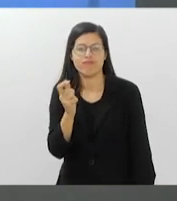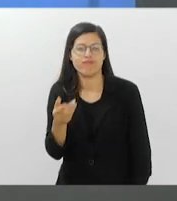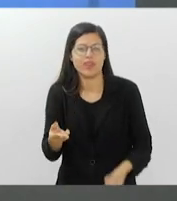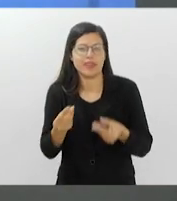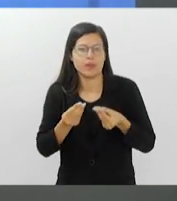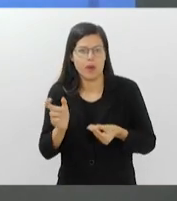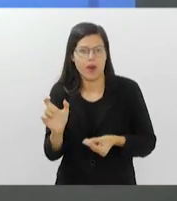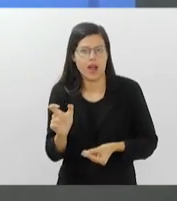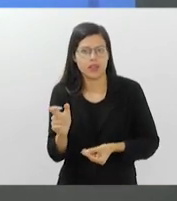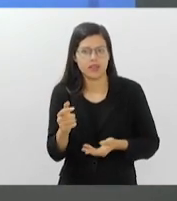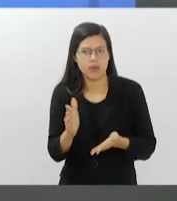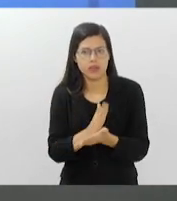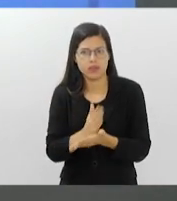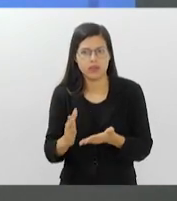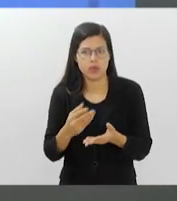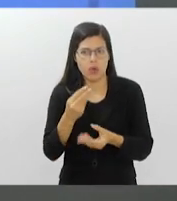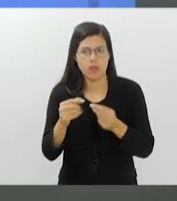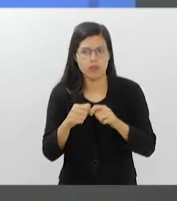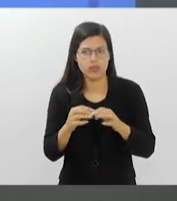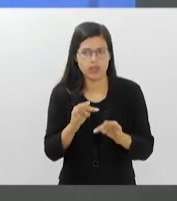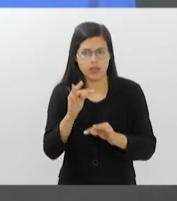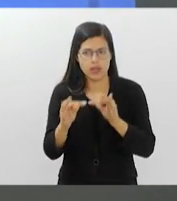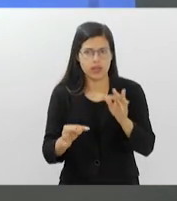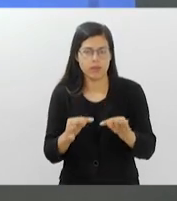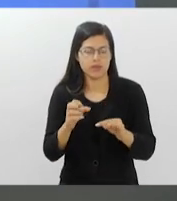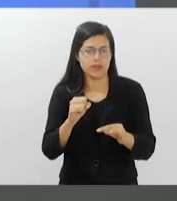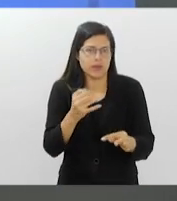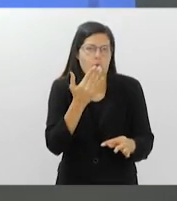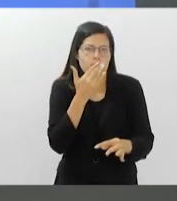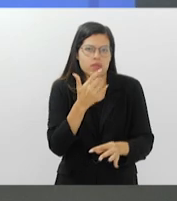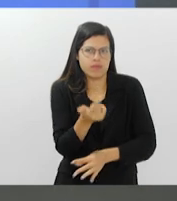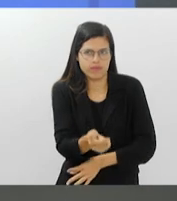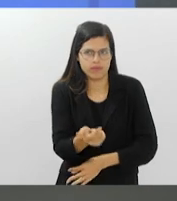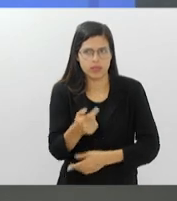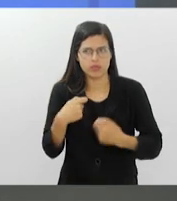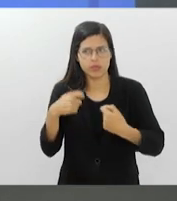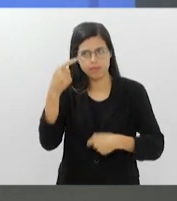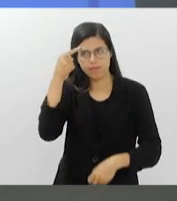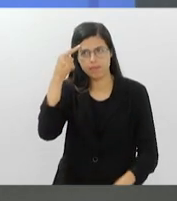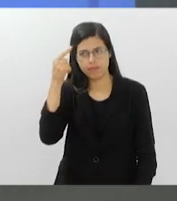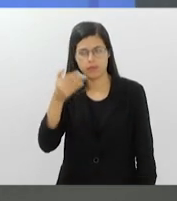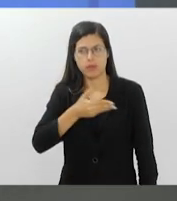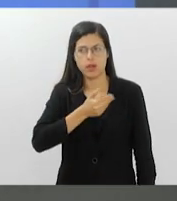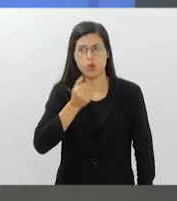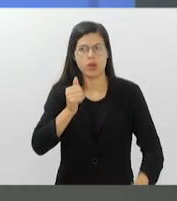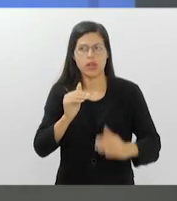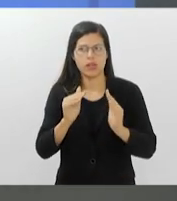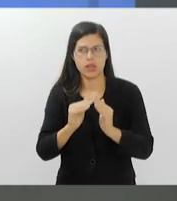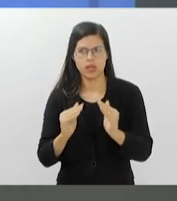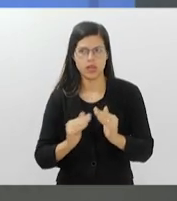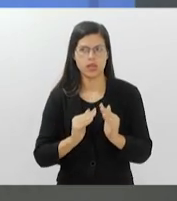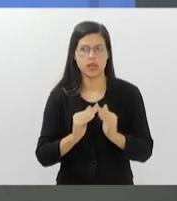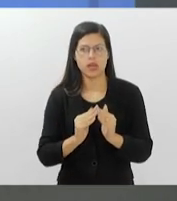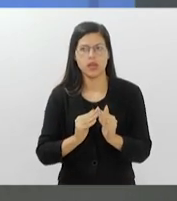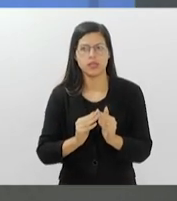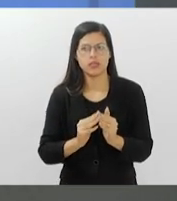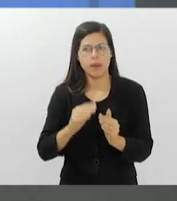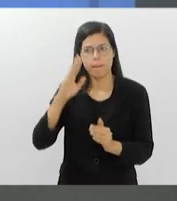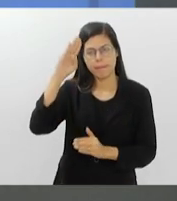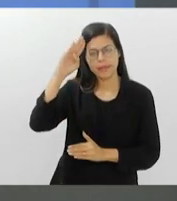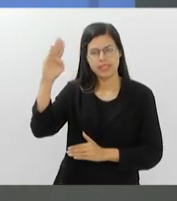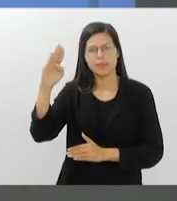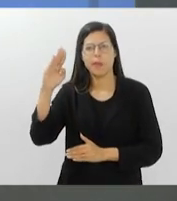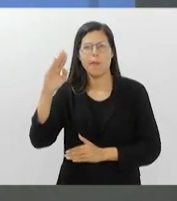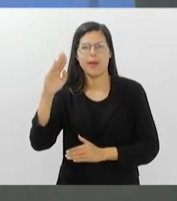comer né então é uma recomendação importante a gente precisa pensar nisso a melhoria das moradias em especial As populações Mais